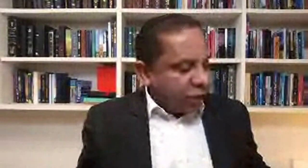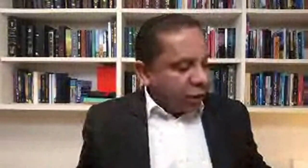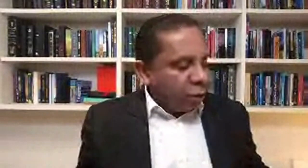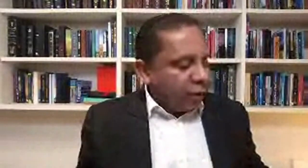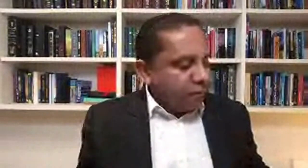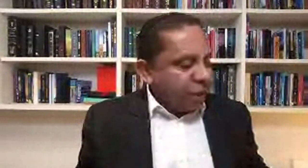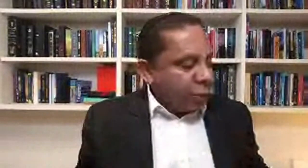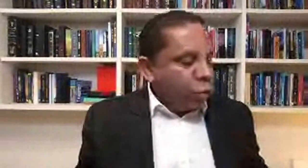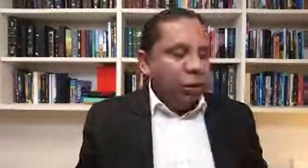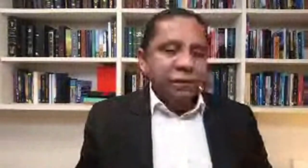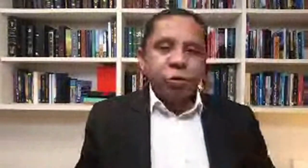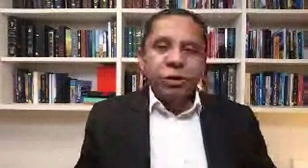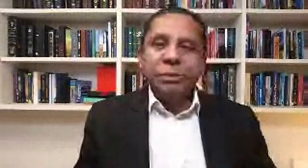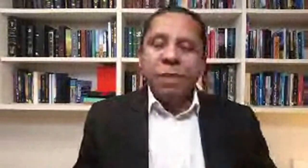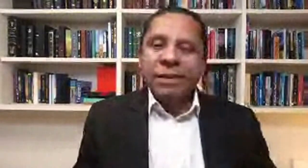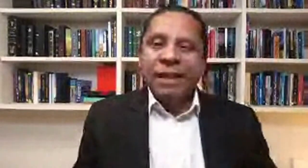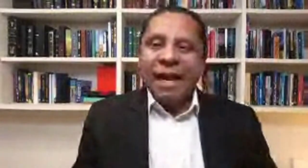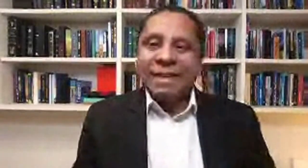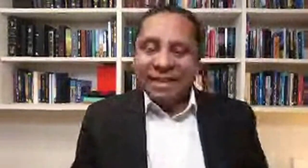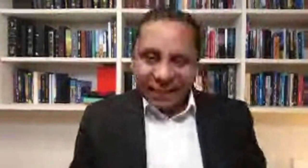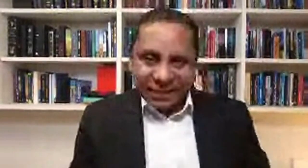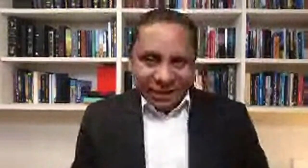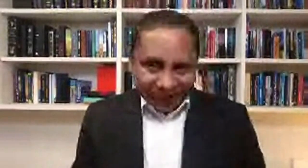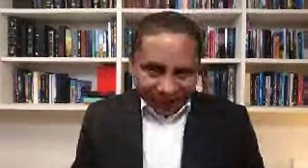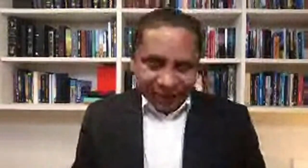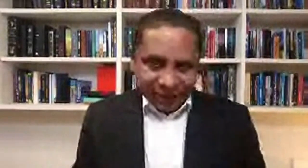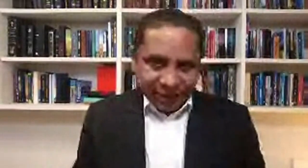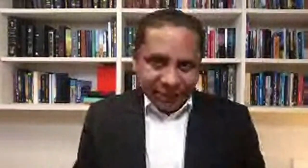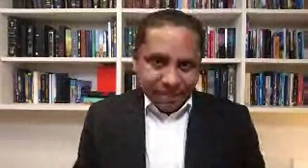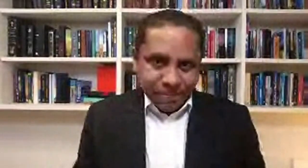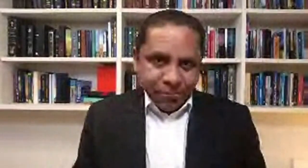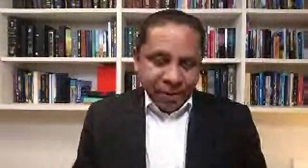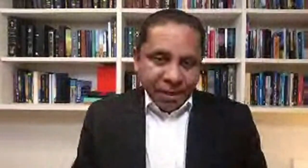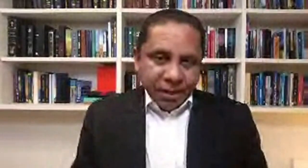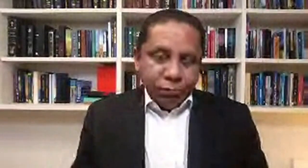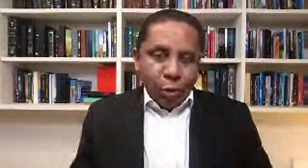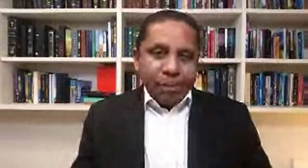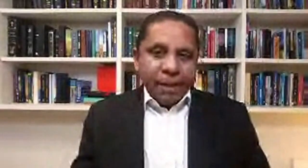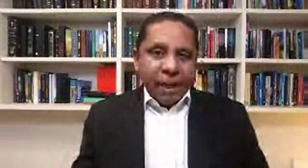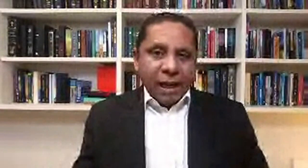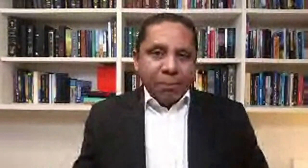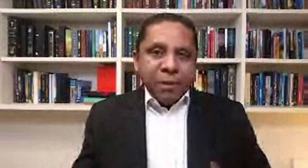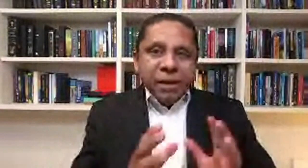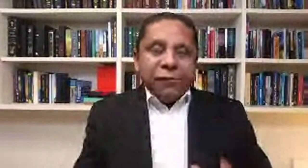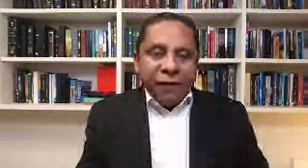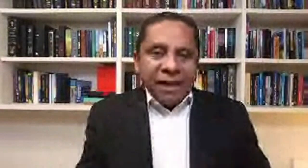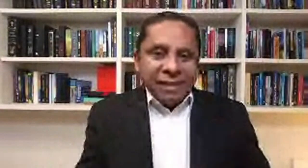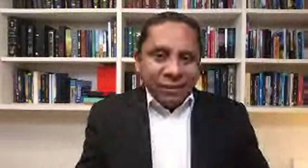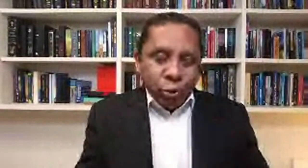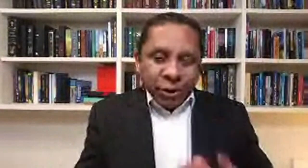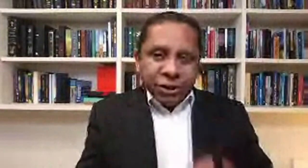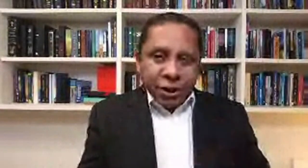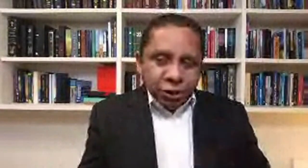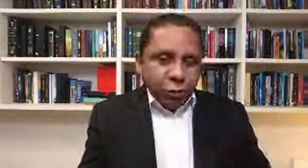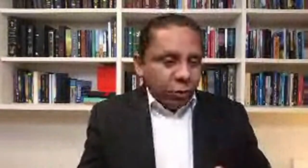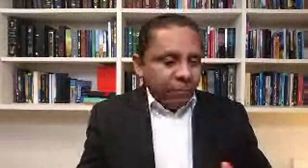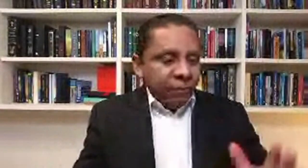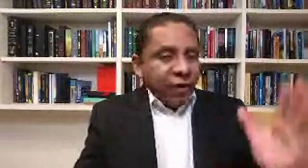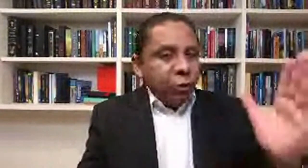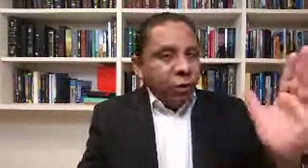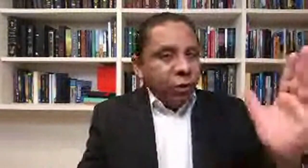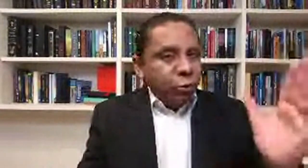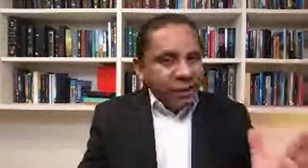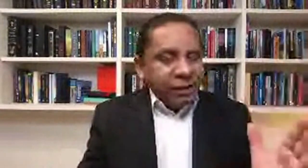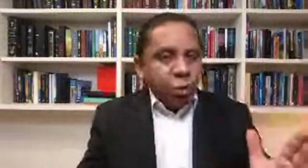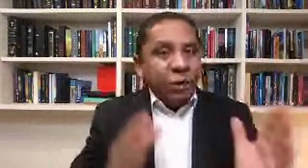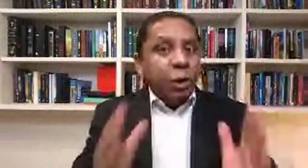mostrar a partir de agora no livro e manda às sete igrejas. Bom, a primeira fase do cristianismo